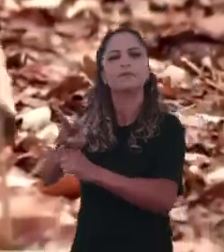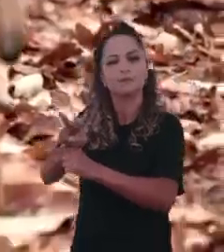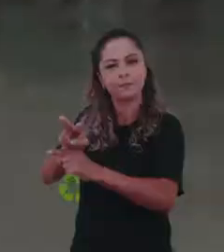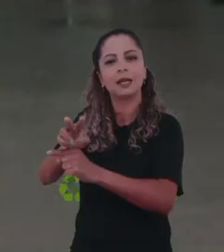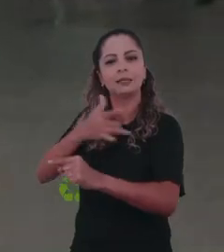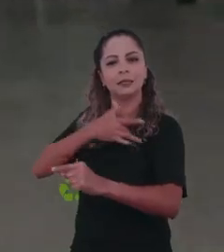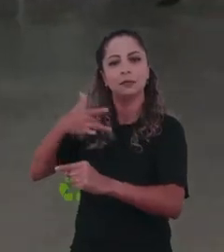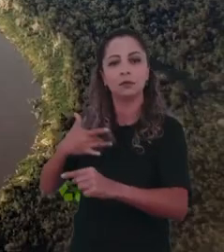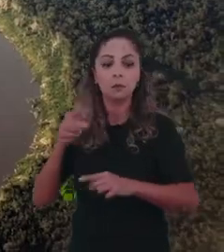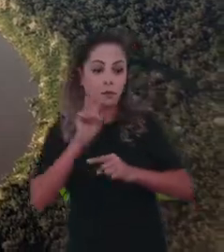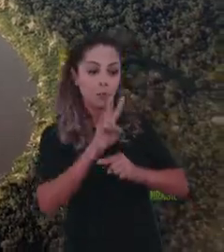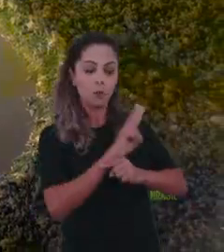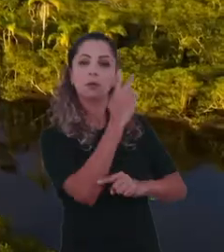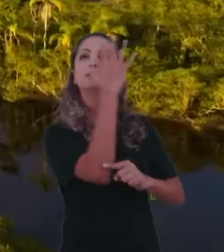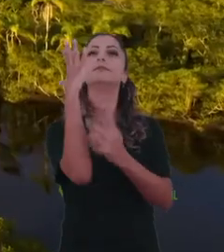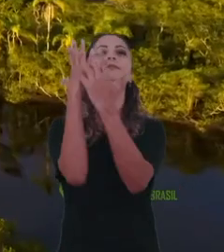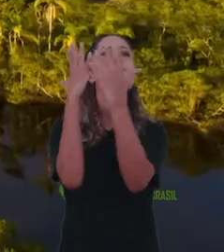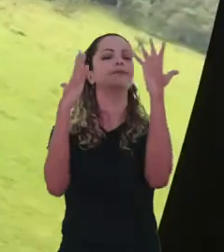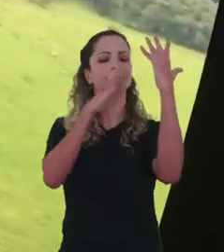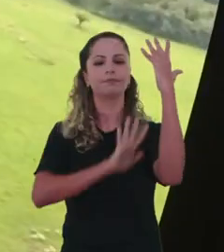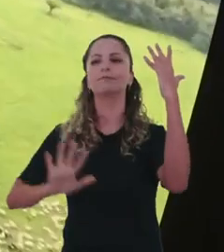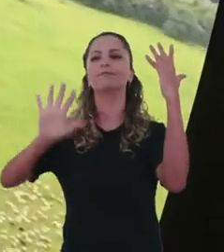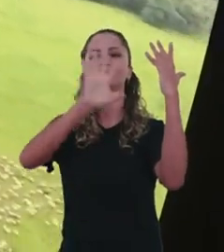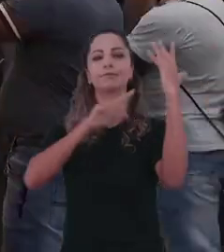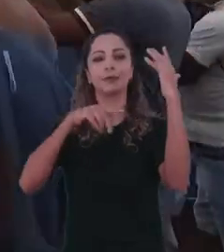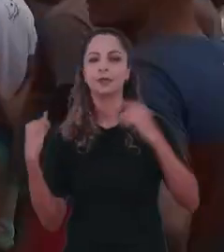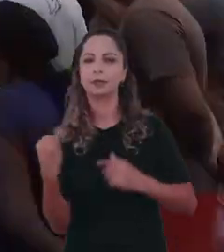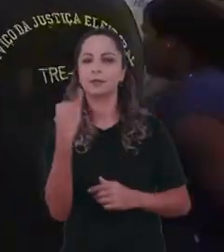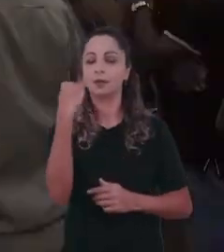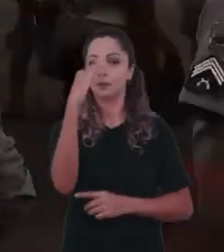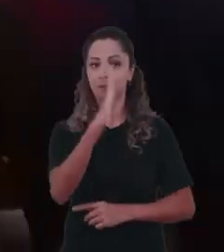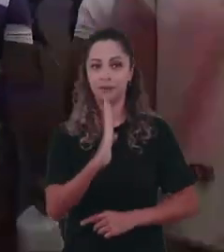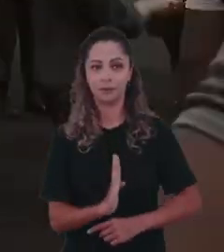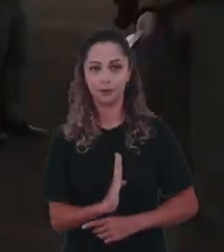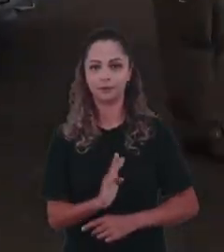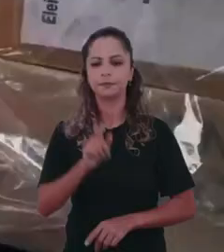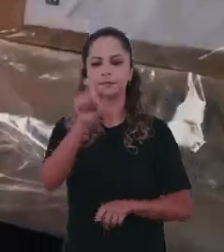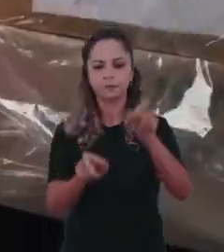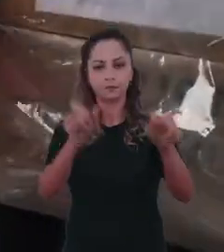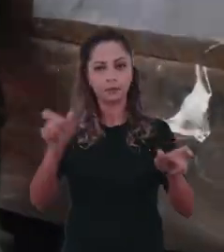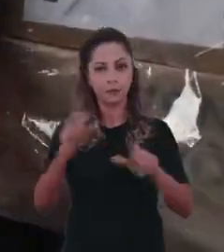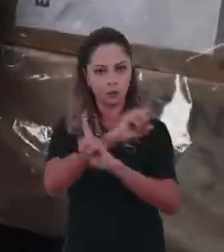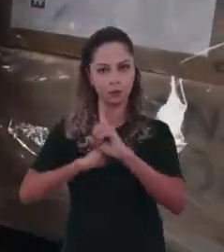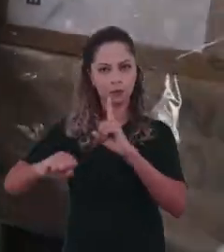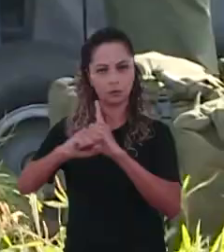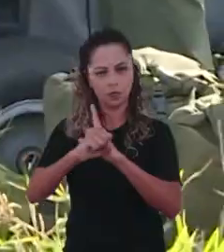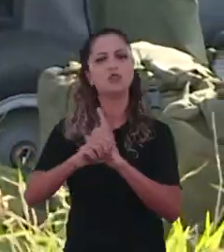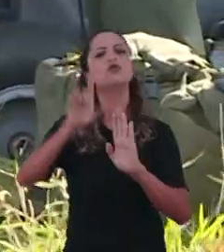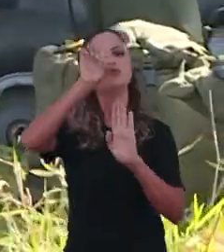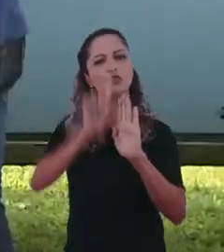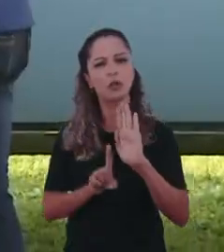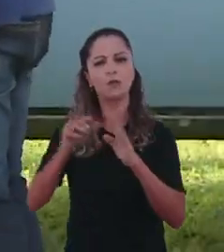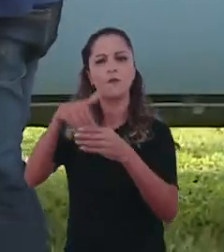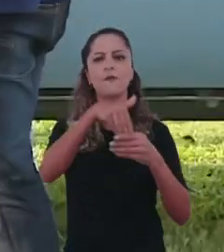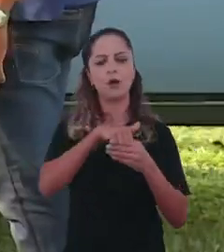verdadeiro patrimônio da nação brasileira. Garantimos ao povo o acesso à cidadania como direito